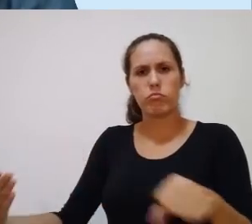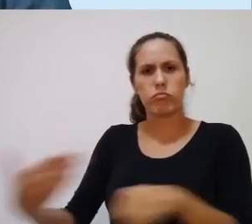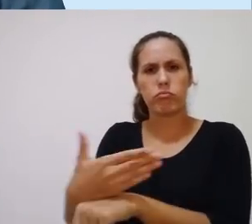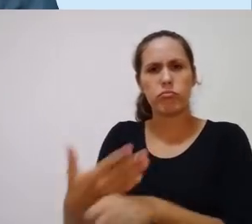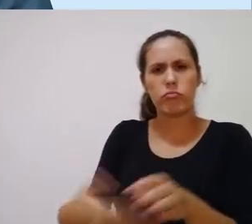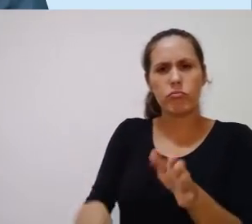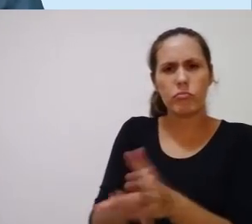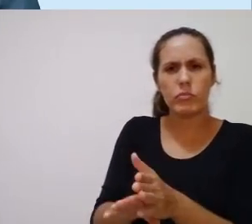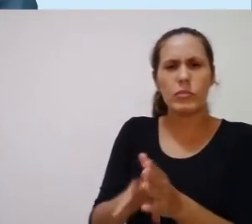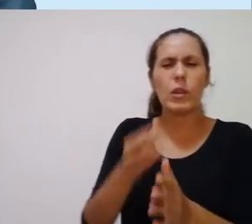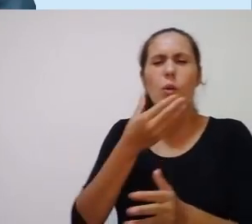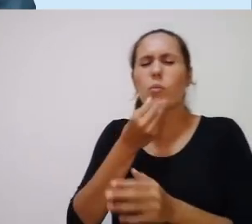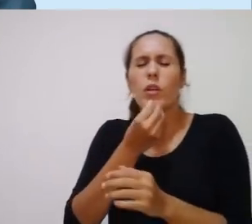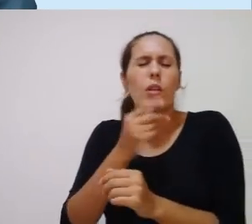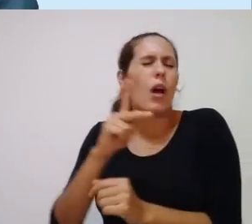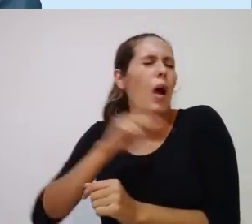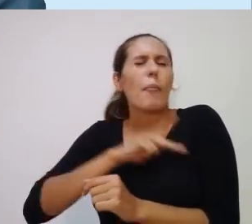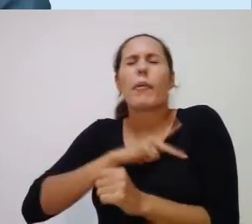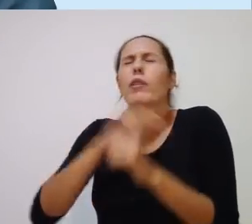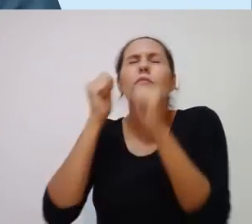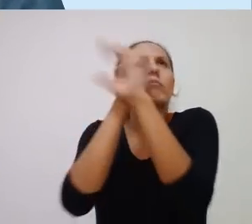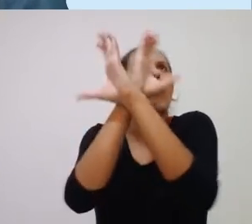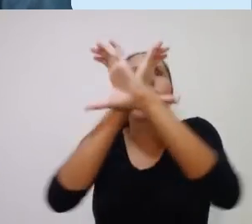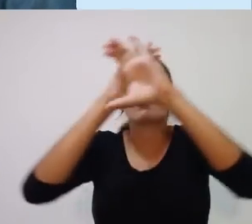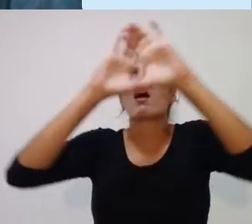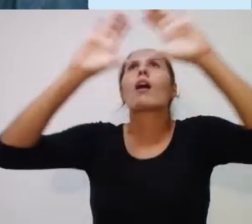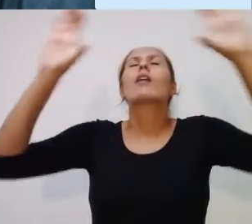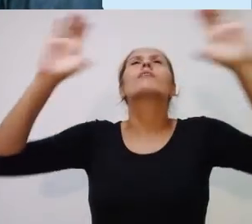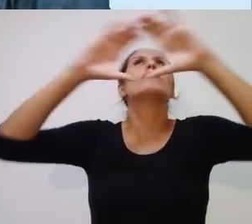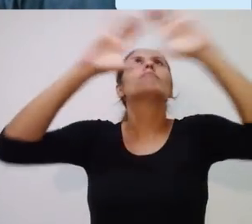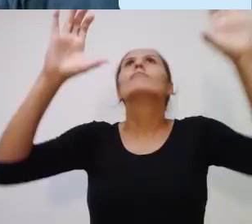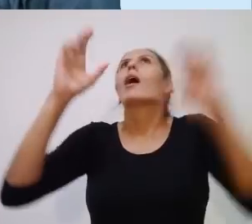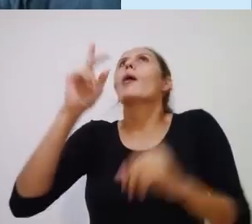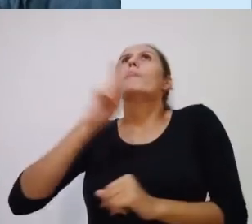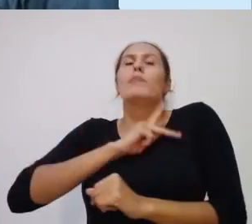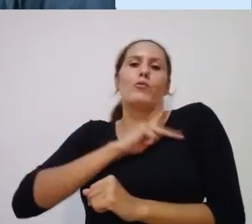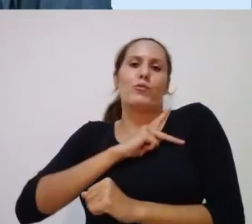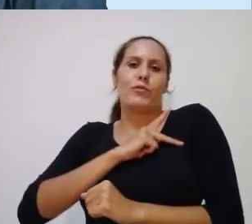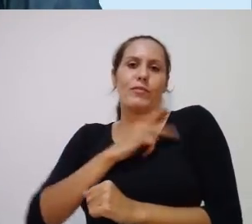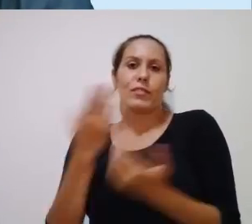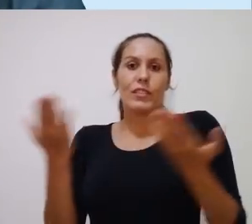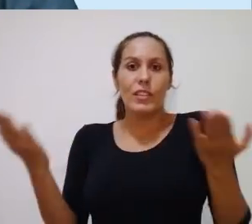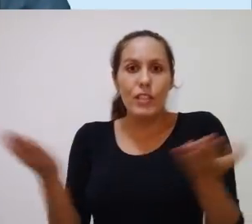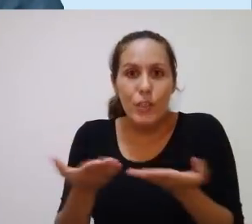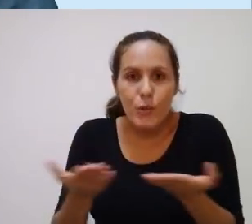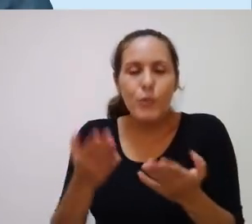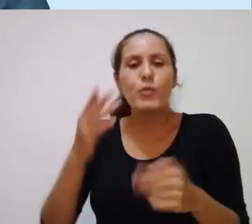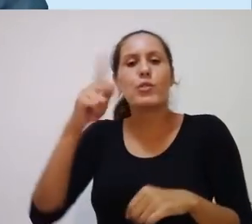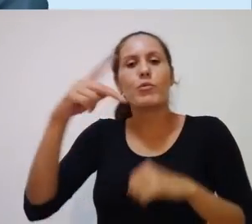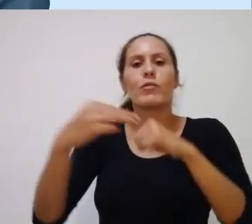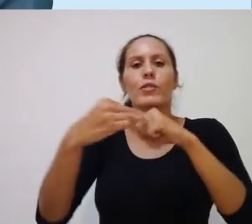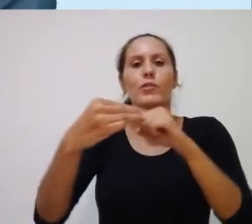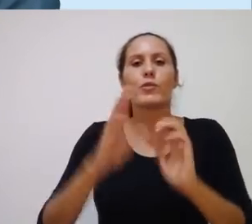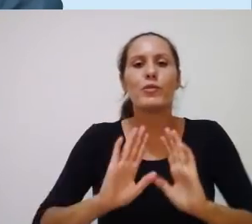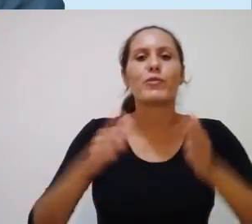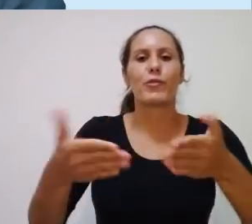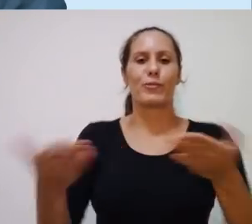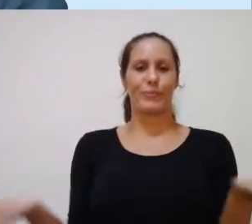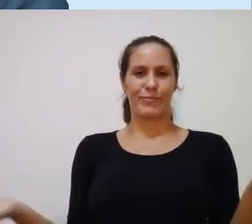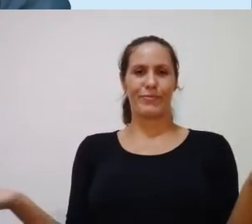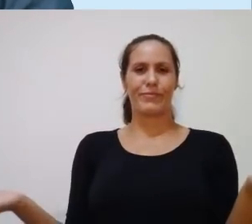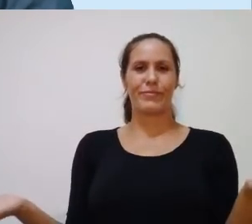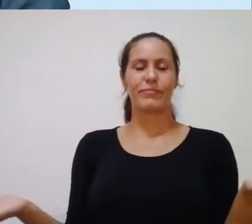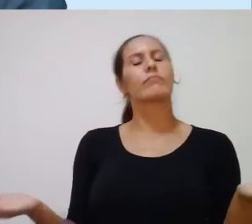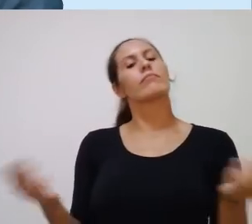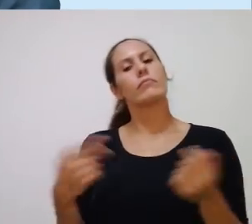menino apaixonado pelo céu, hoje pesquisador do Instituto Nacional de Pesquisas Espaciais. O Leonardo fez o mestrado lá, ingressou